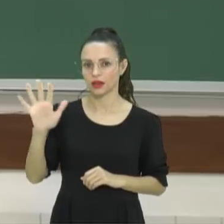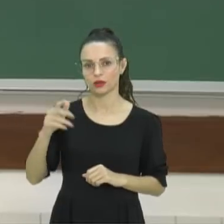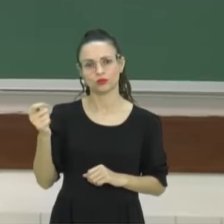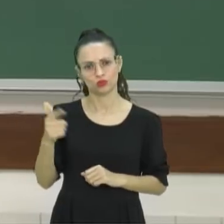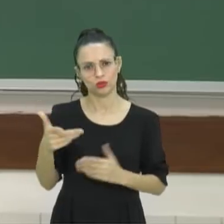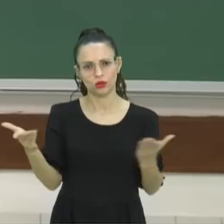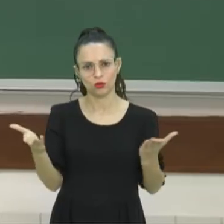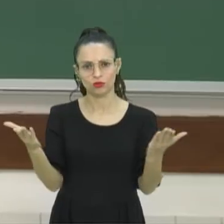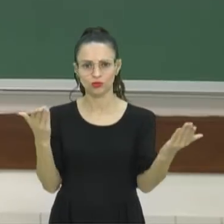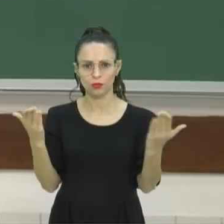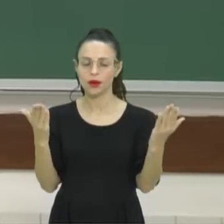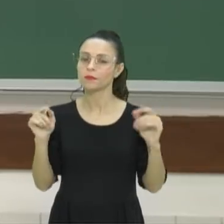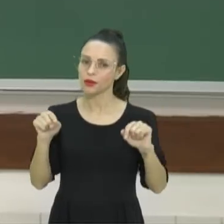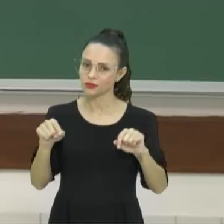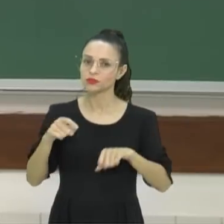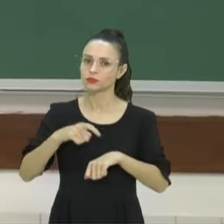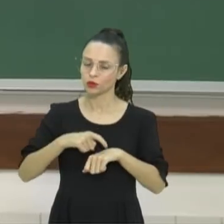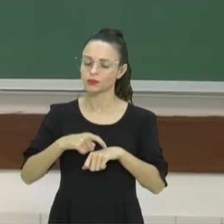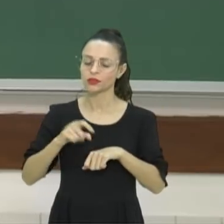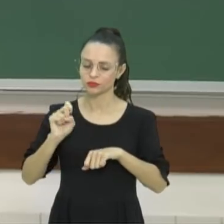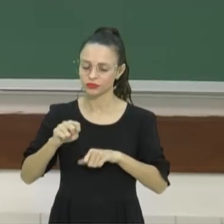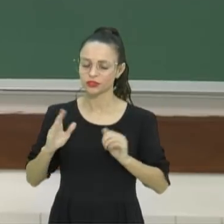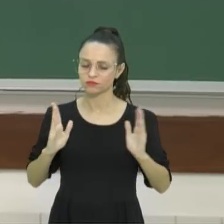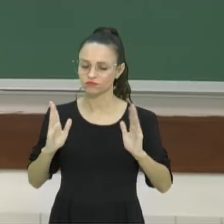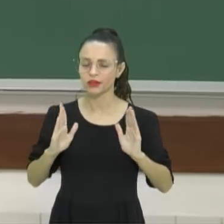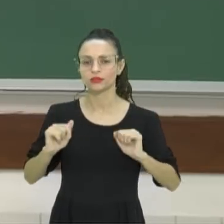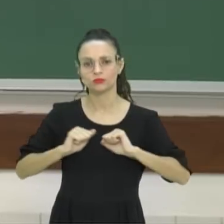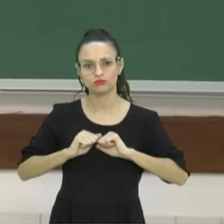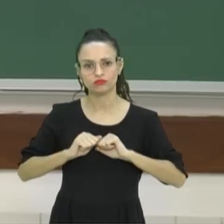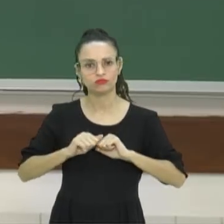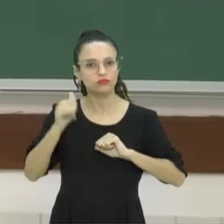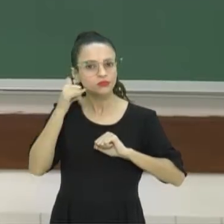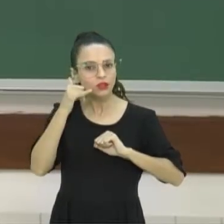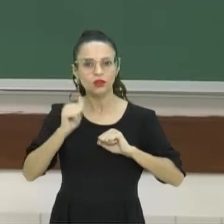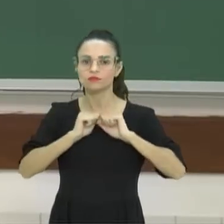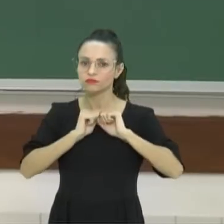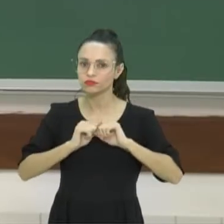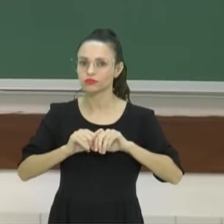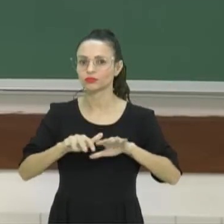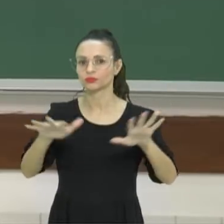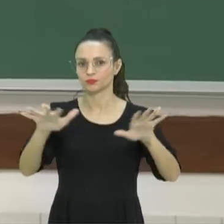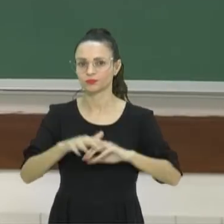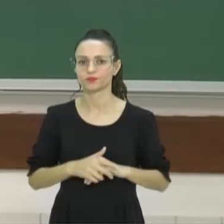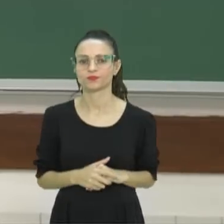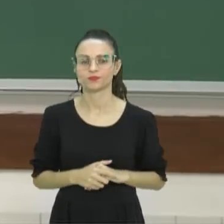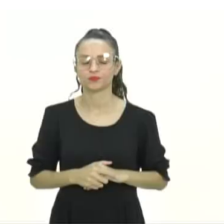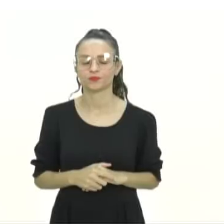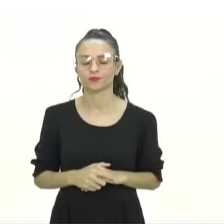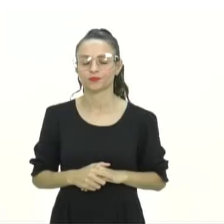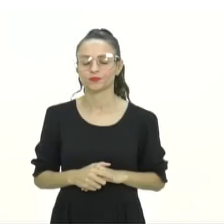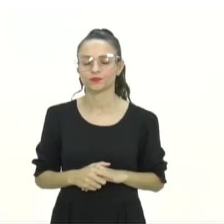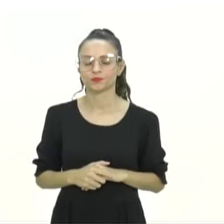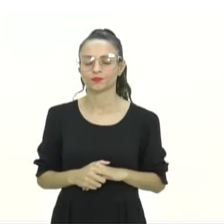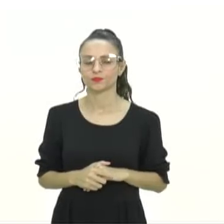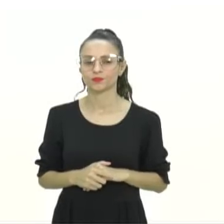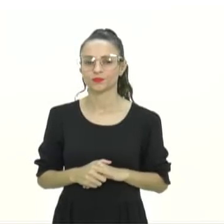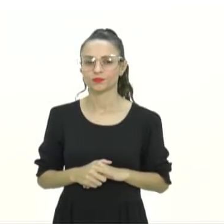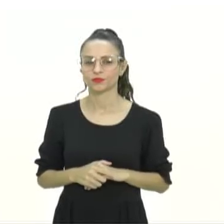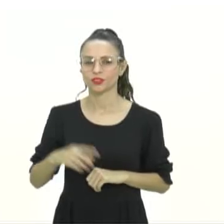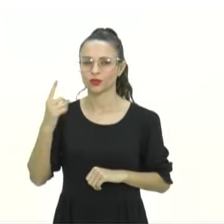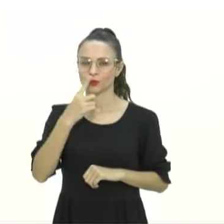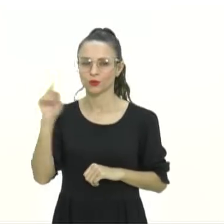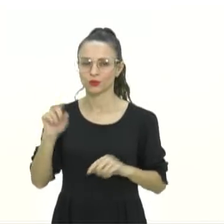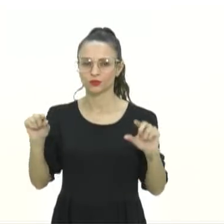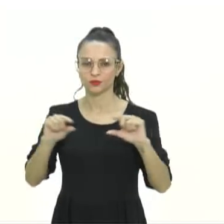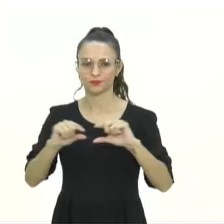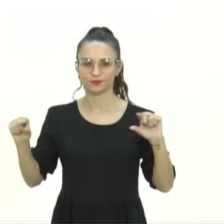hoje, mas foi o momento em que o telefone celular passou a ser mais comum para a população. E a última